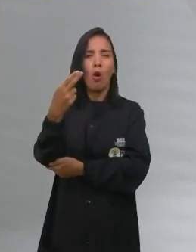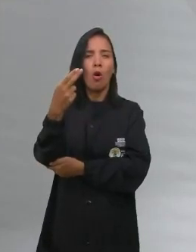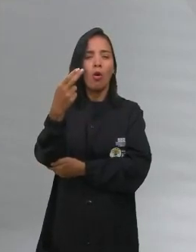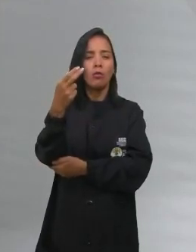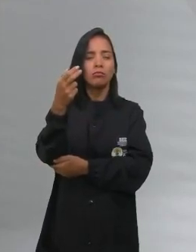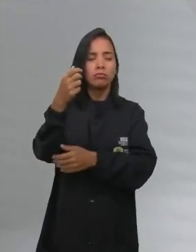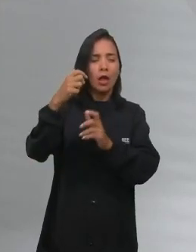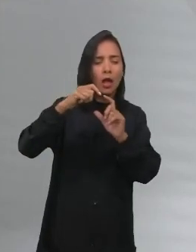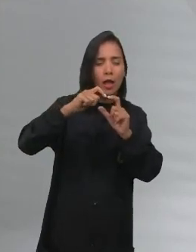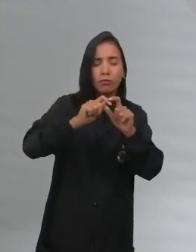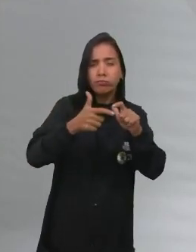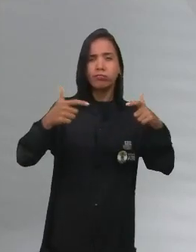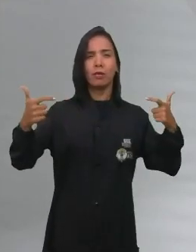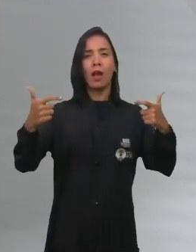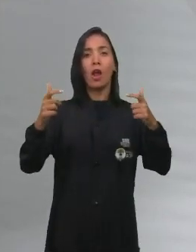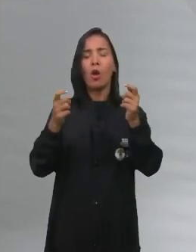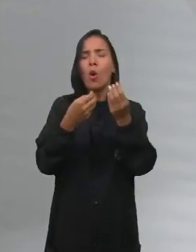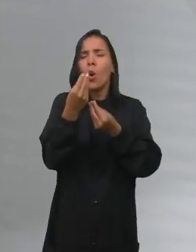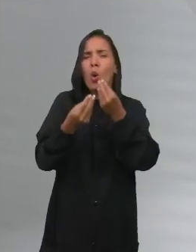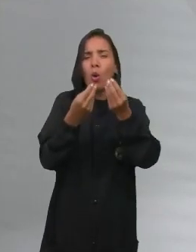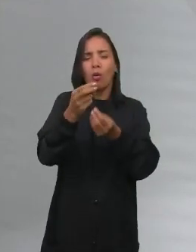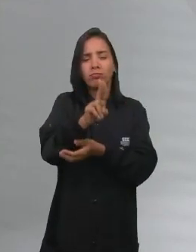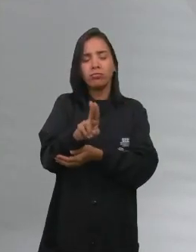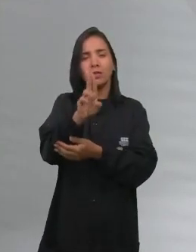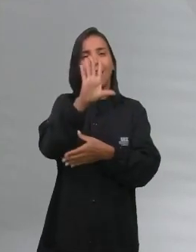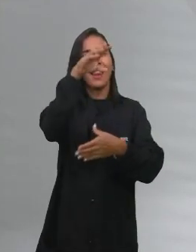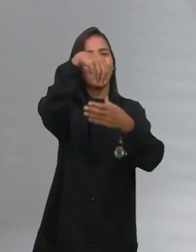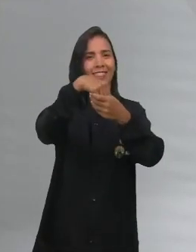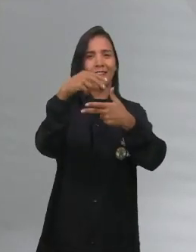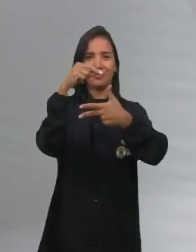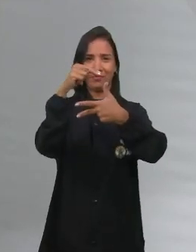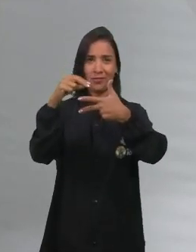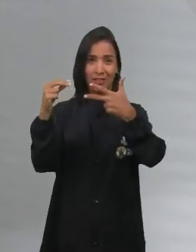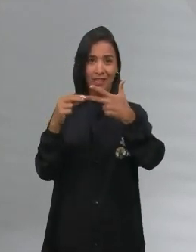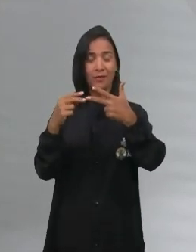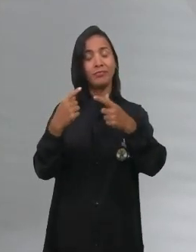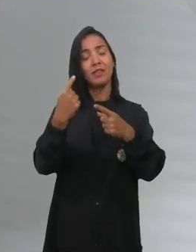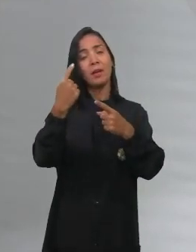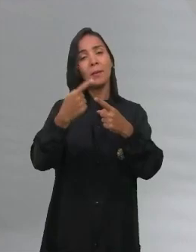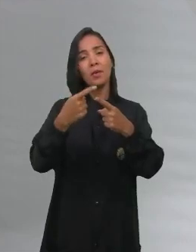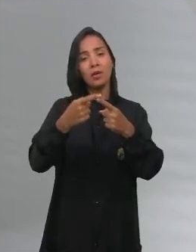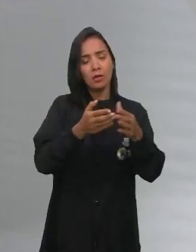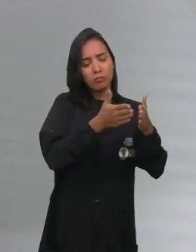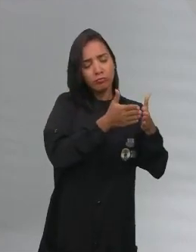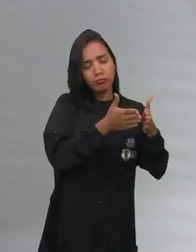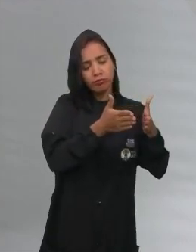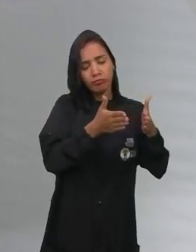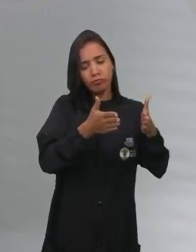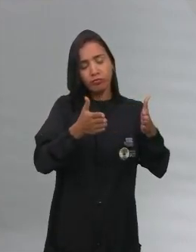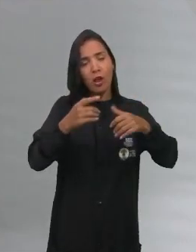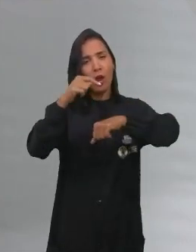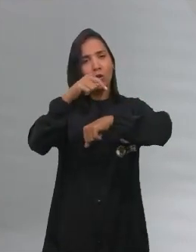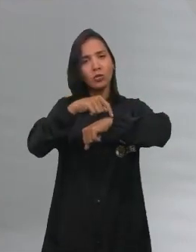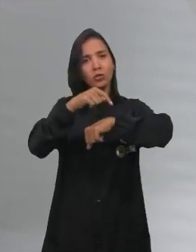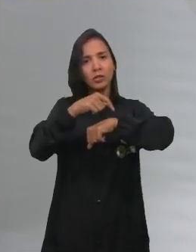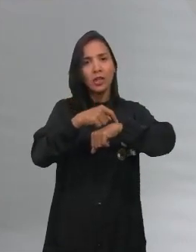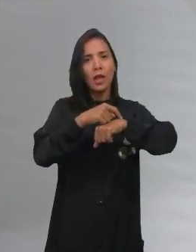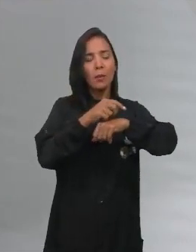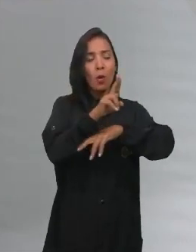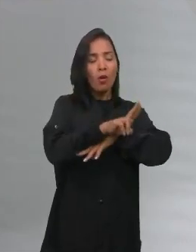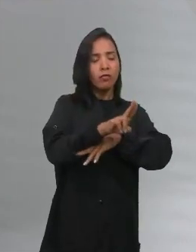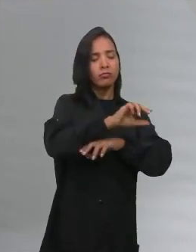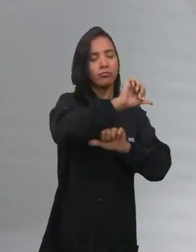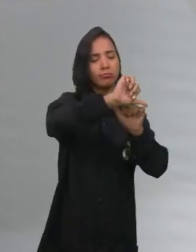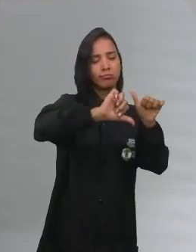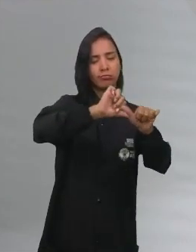é abordada no Enem. Por quê? Porque ao longo do tempo, essa abordagem ela vai se modificando